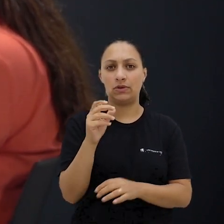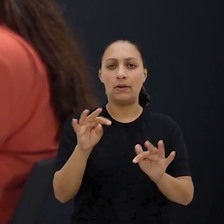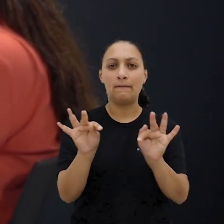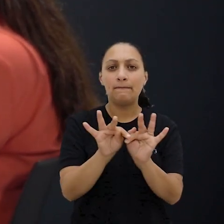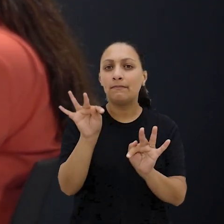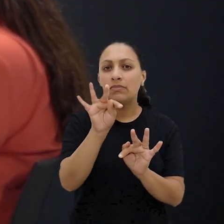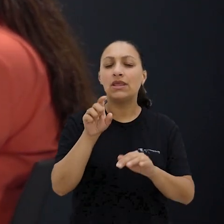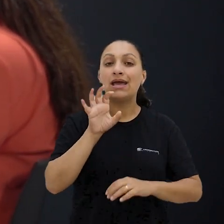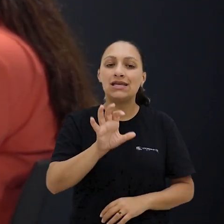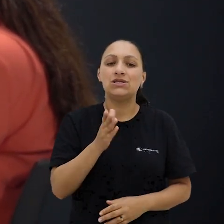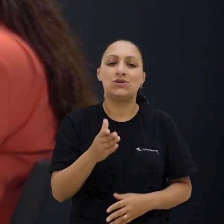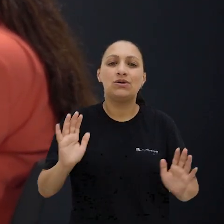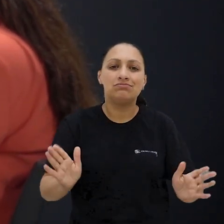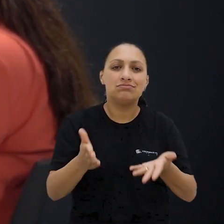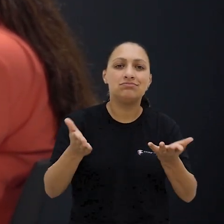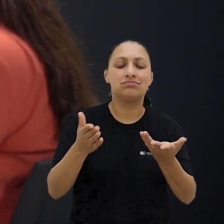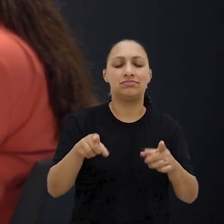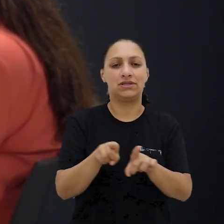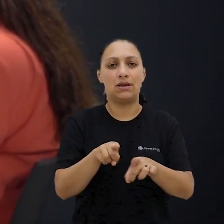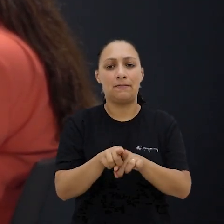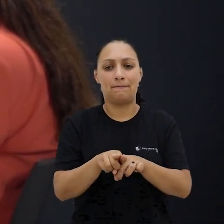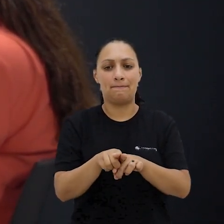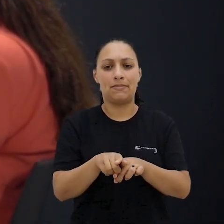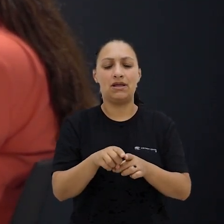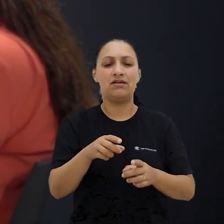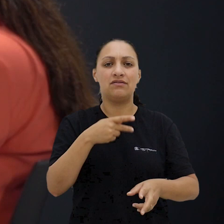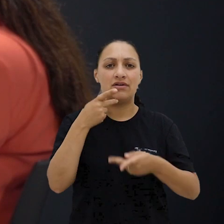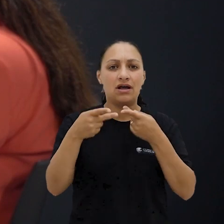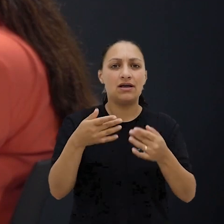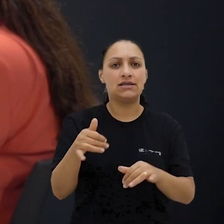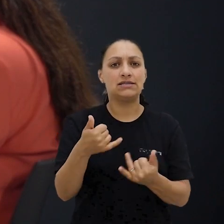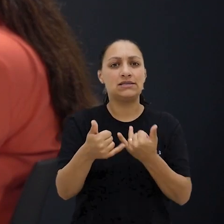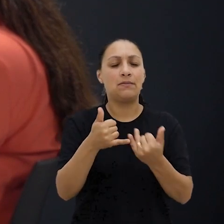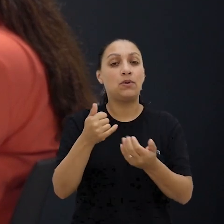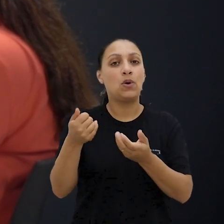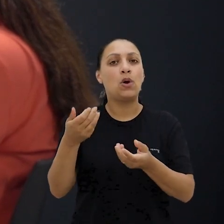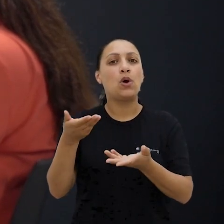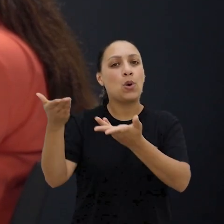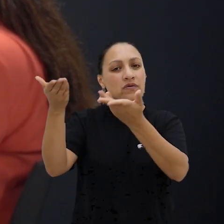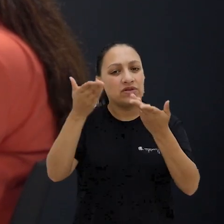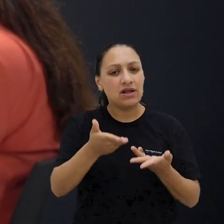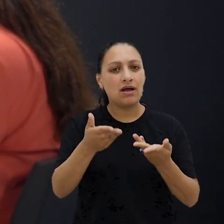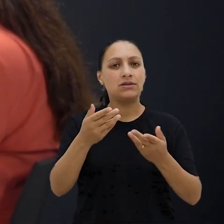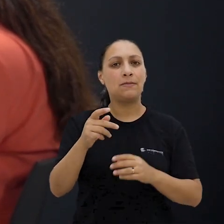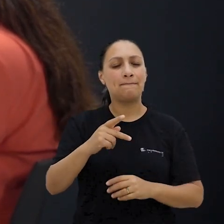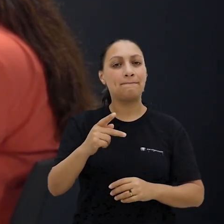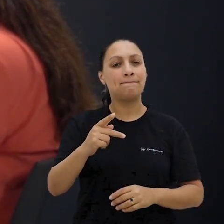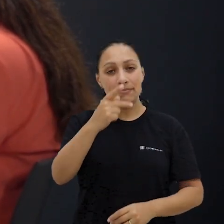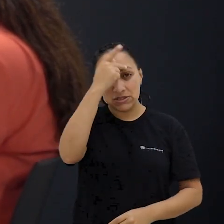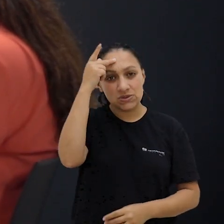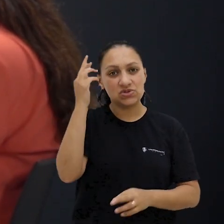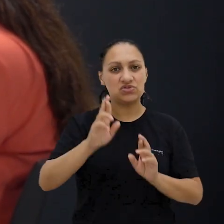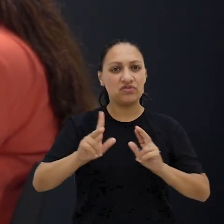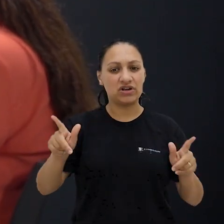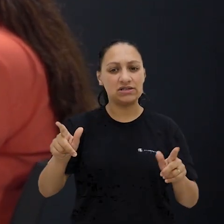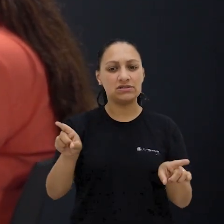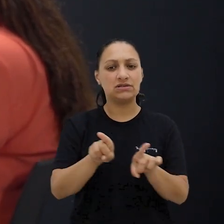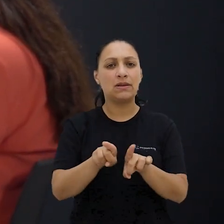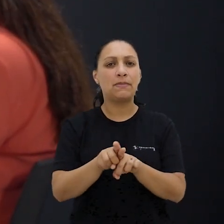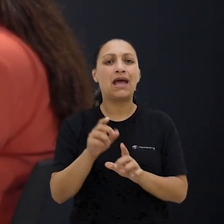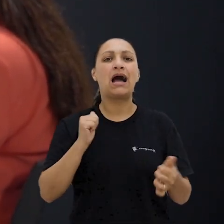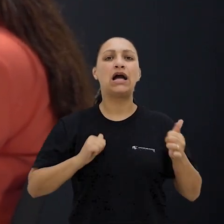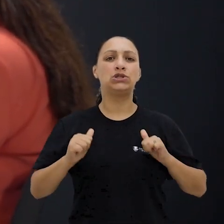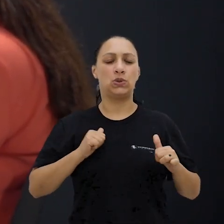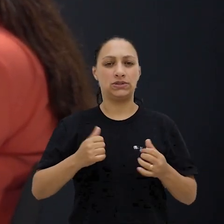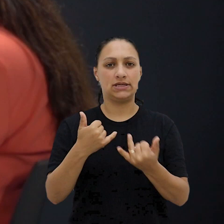esse fomento, né? E essas colocações de trazer convidados, trazer pessoas diferentes, trazer esses atores locais, que é o que a gente está fazendo com o